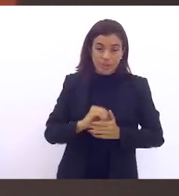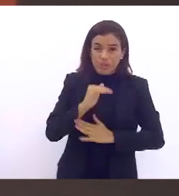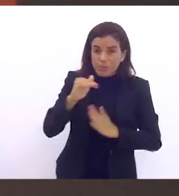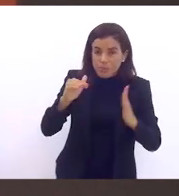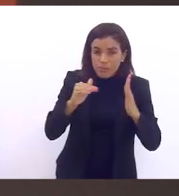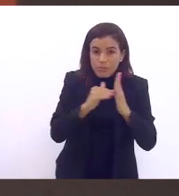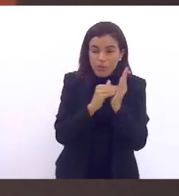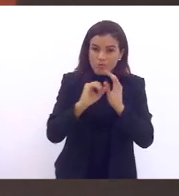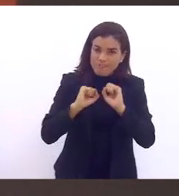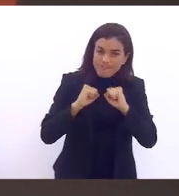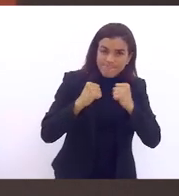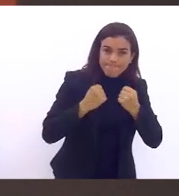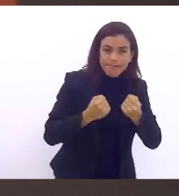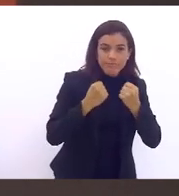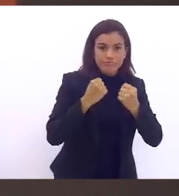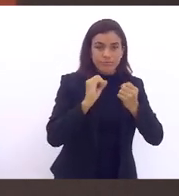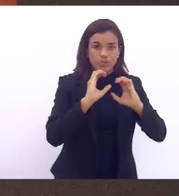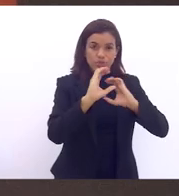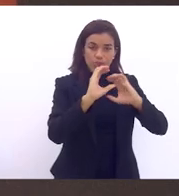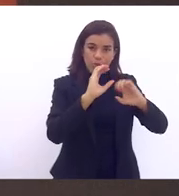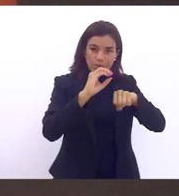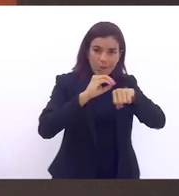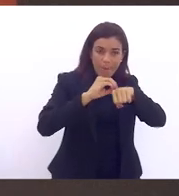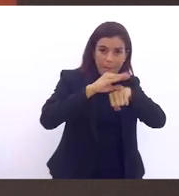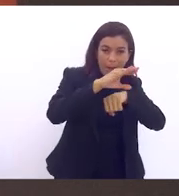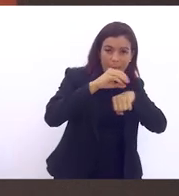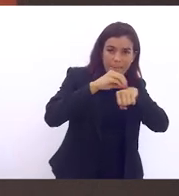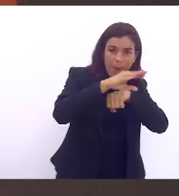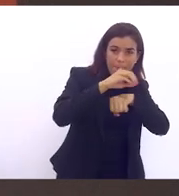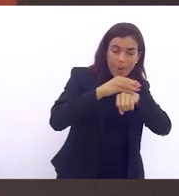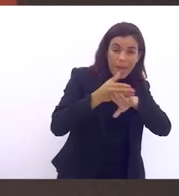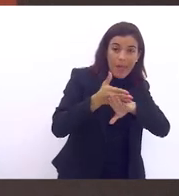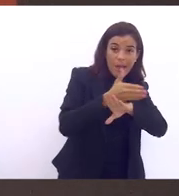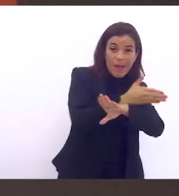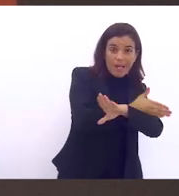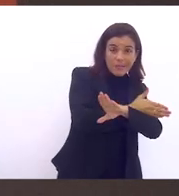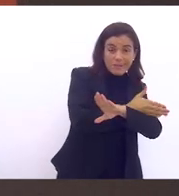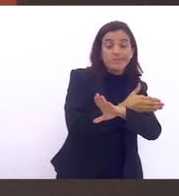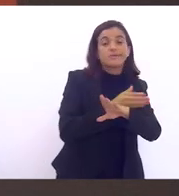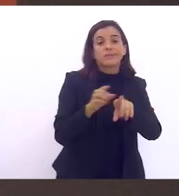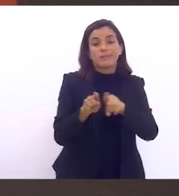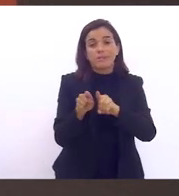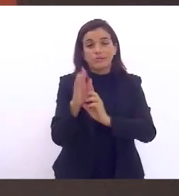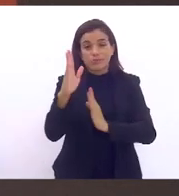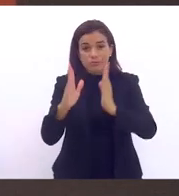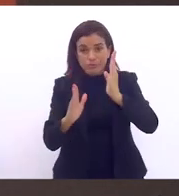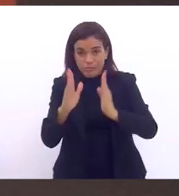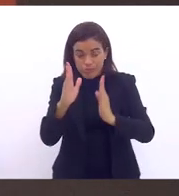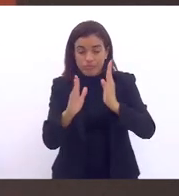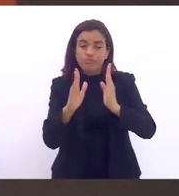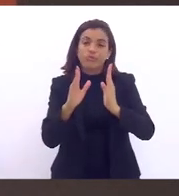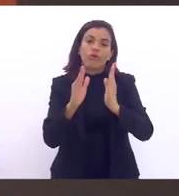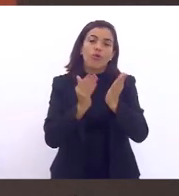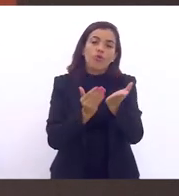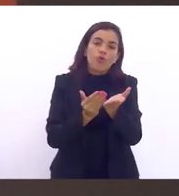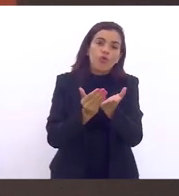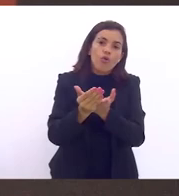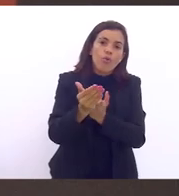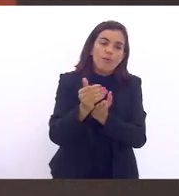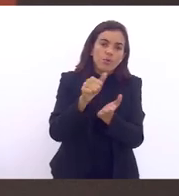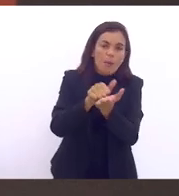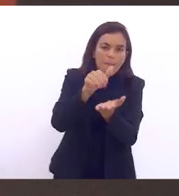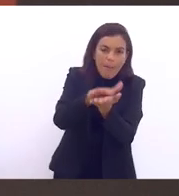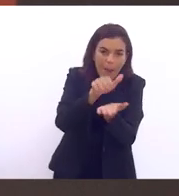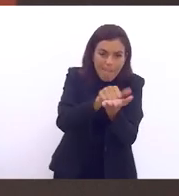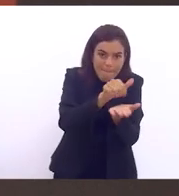comunicação que nós tivemos Inclusive a gente vai mostrar um pouco sobre ele antes da operação e durante essa operação a gente só fez só começou a a a autuação